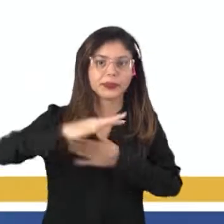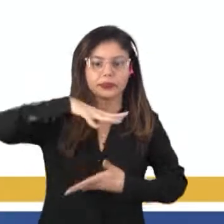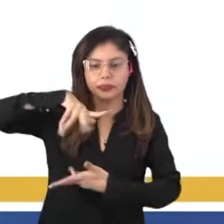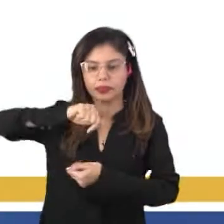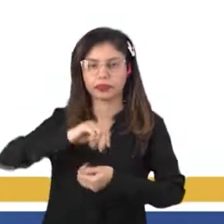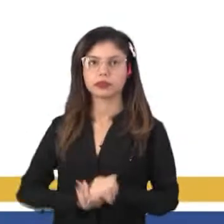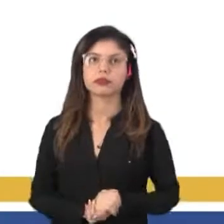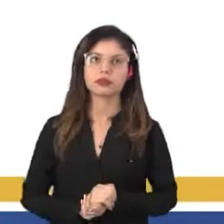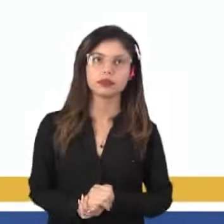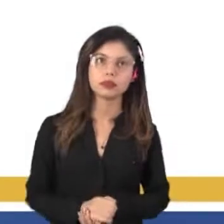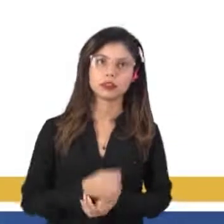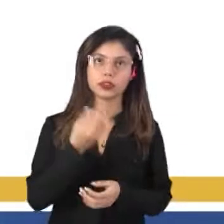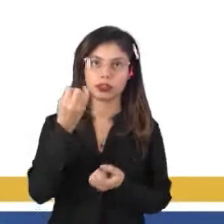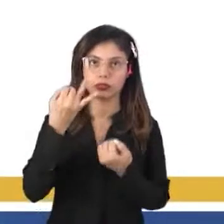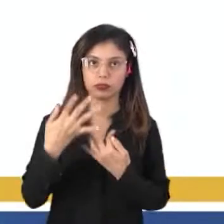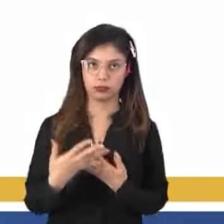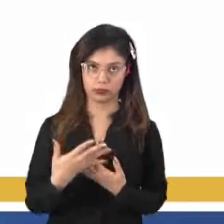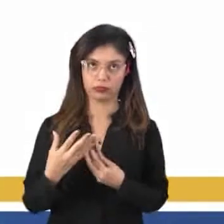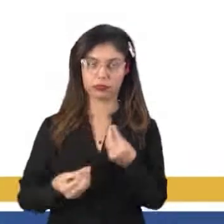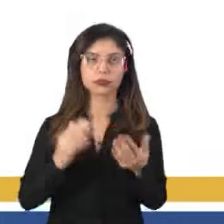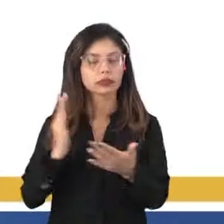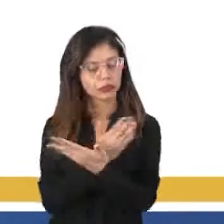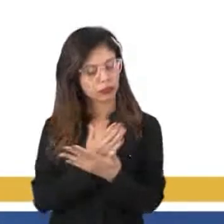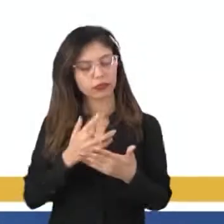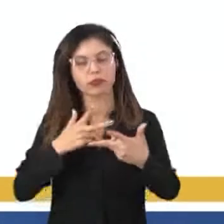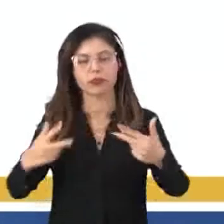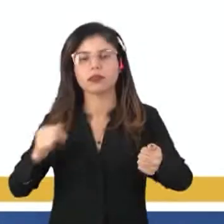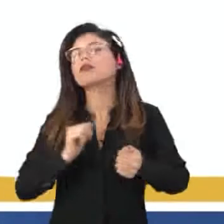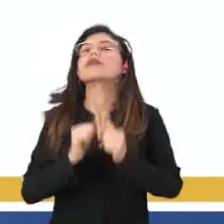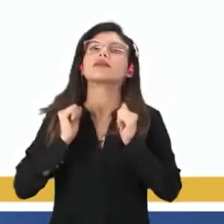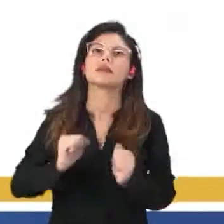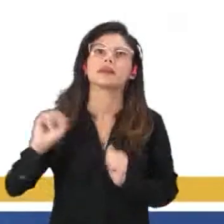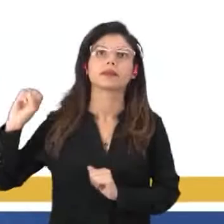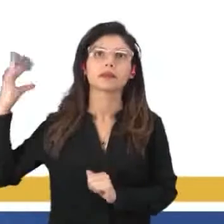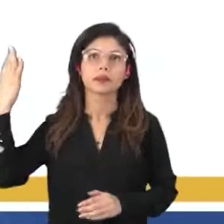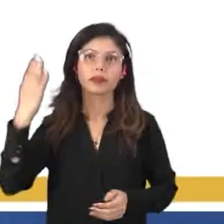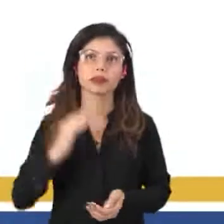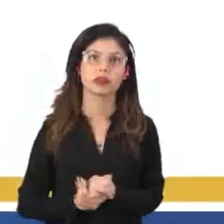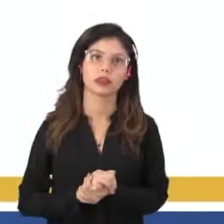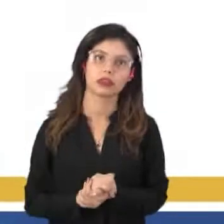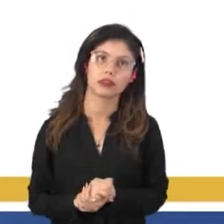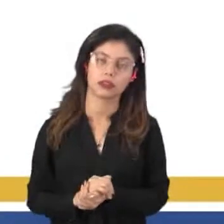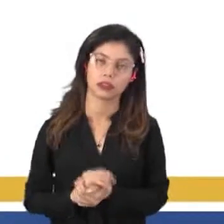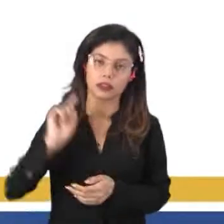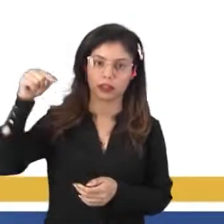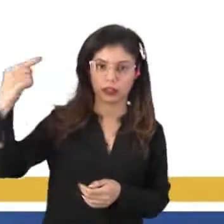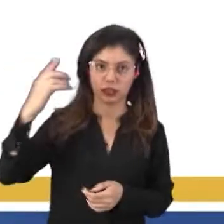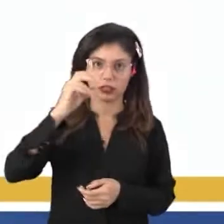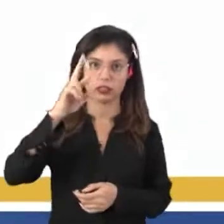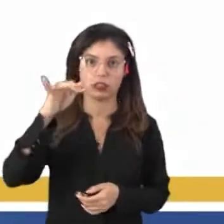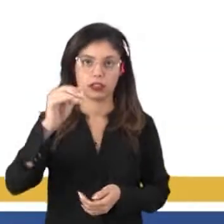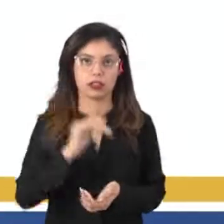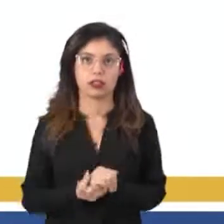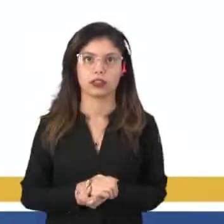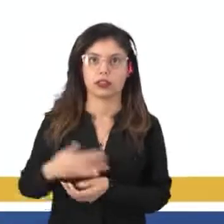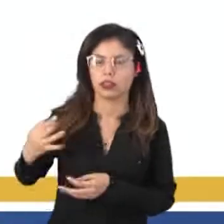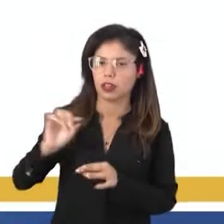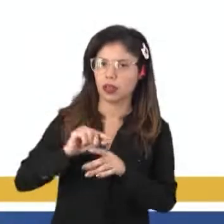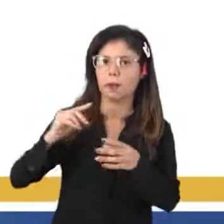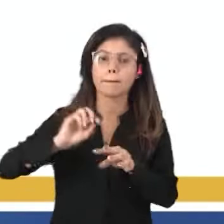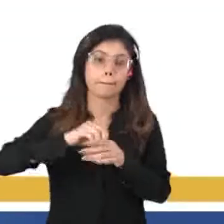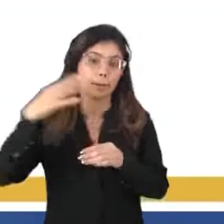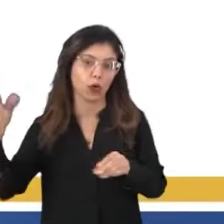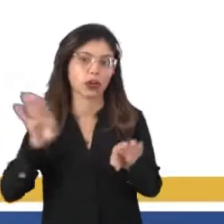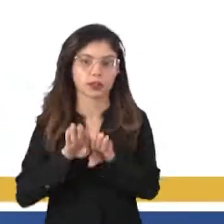Hoje a gente vai comentar bastante a respeito de algumas coisas que podem acontecer lá na crosta, né? Que é essa parte mais